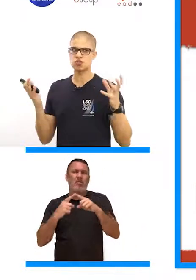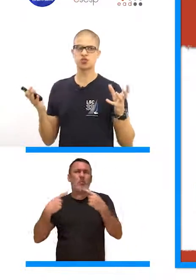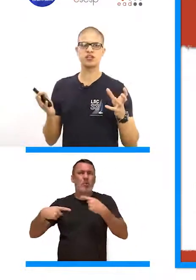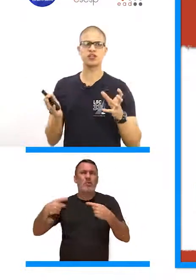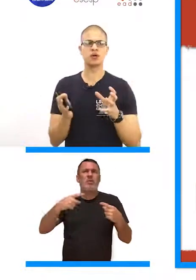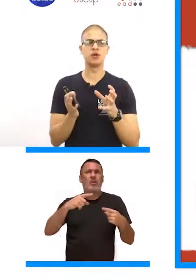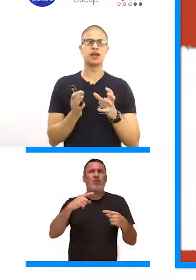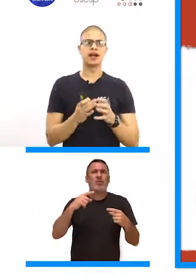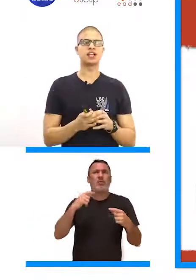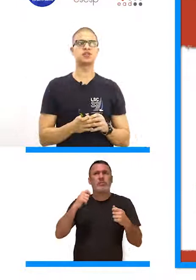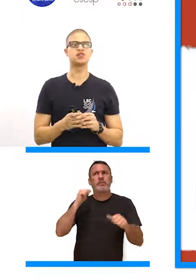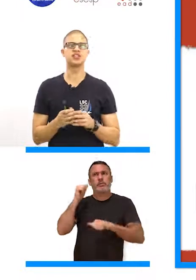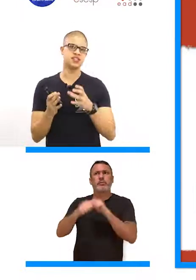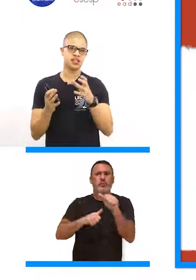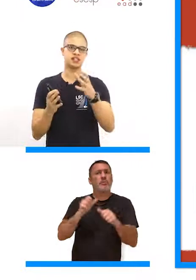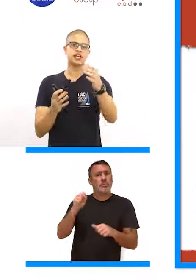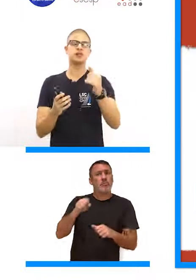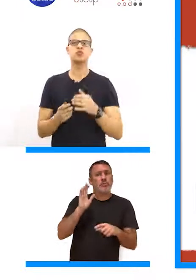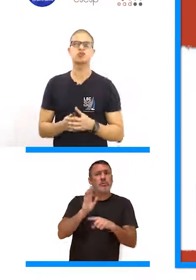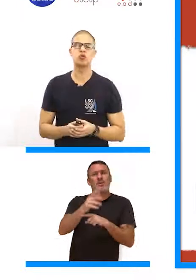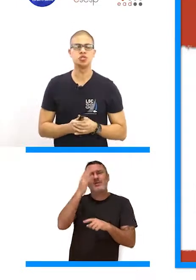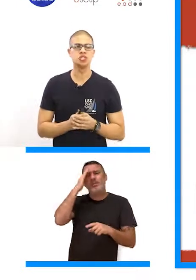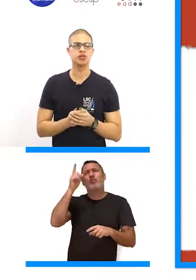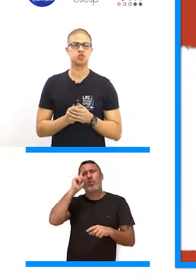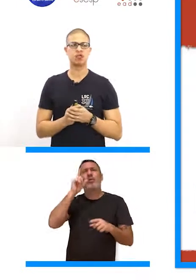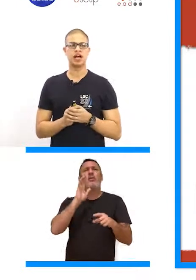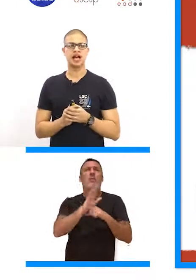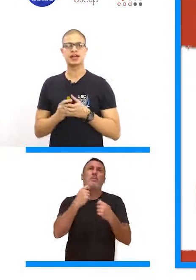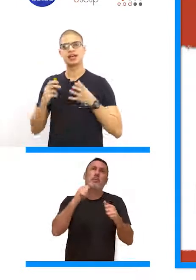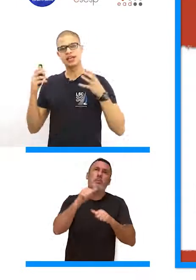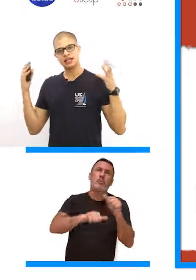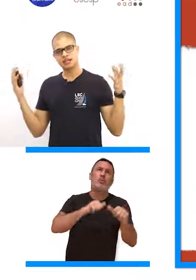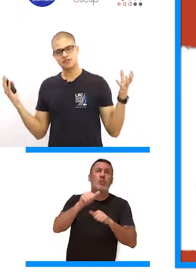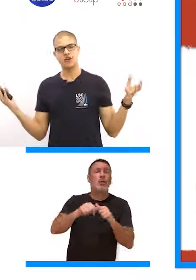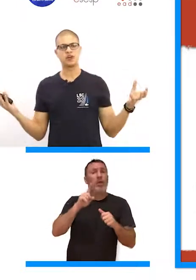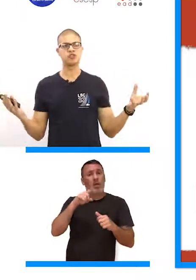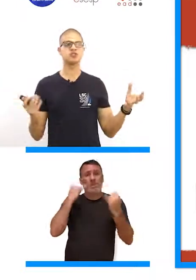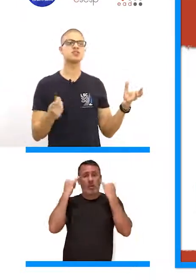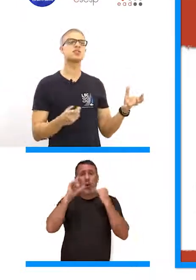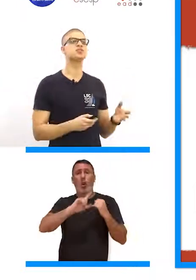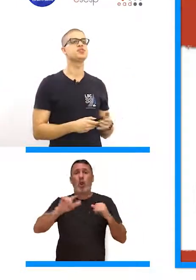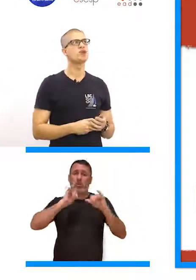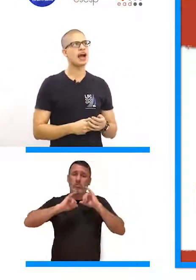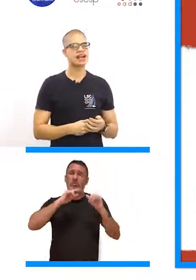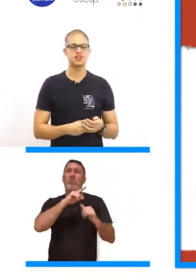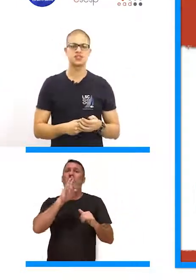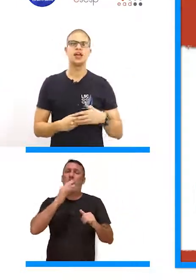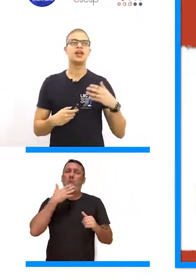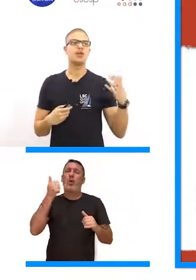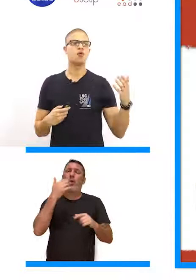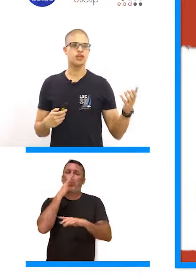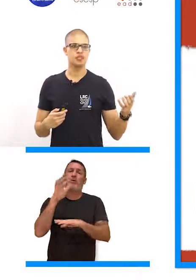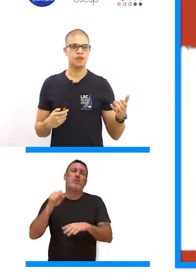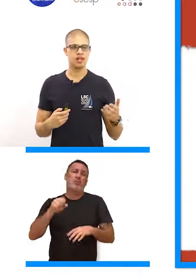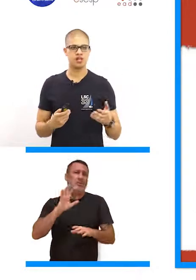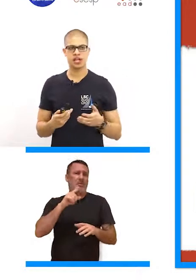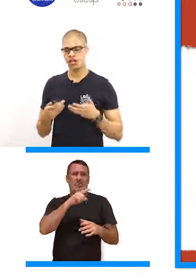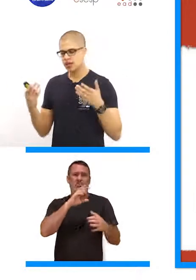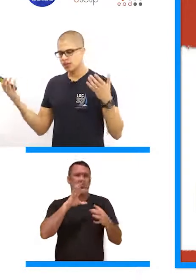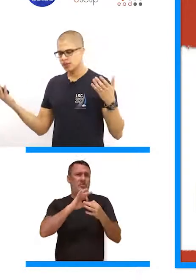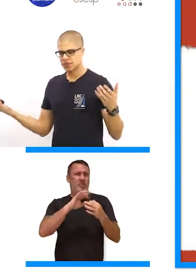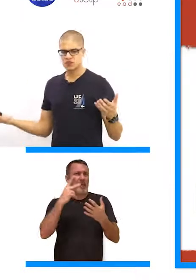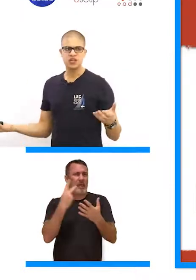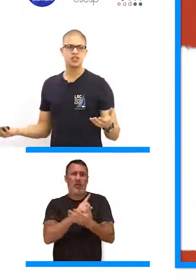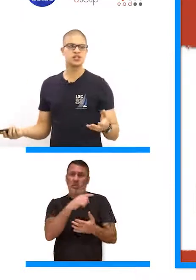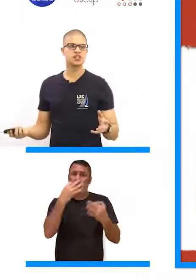as discussões que eu acredito que você esteja atento aí no seu cotidiano escolar e, claro, informações que são divulgadas recorrentemente